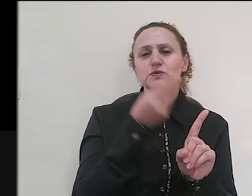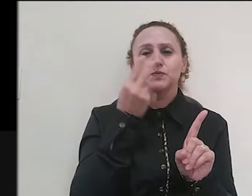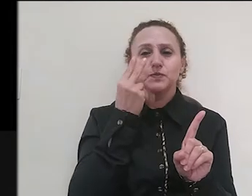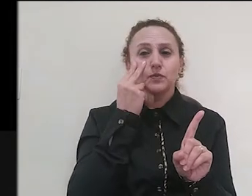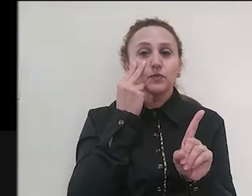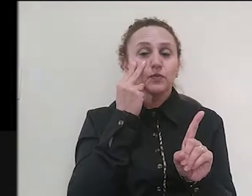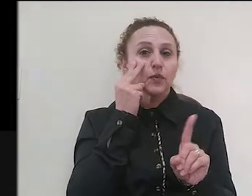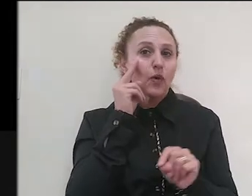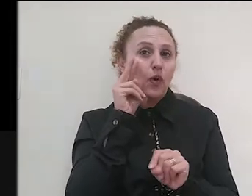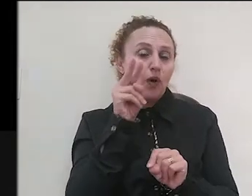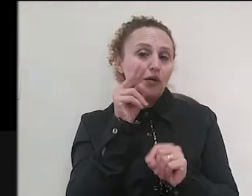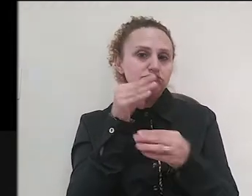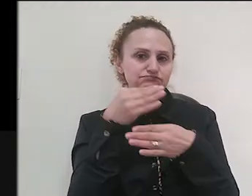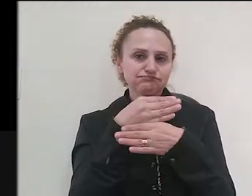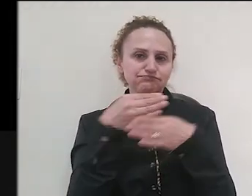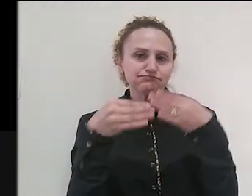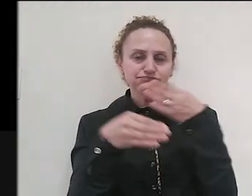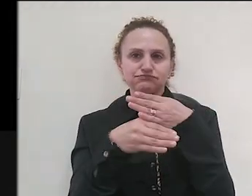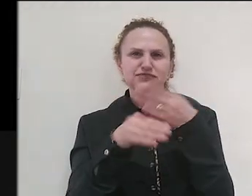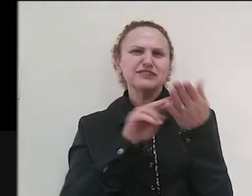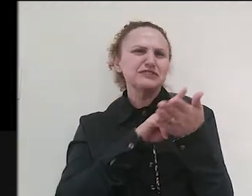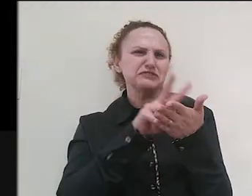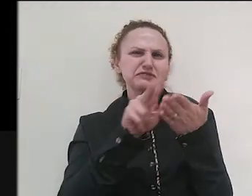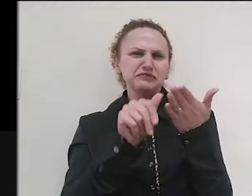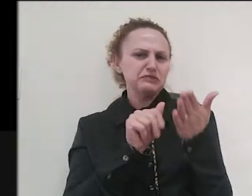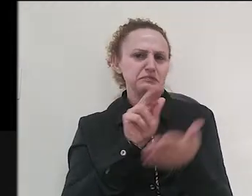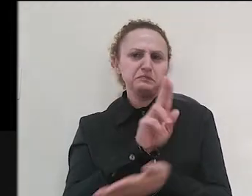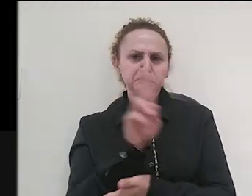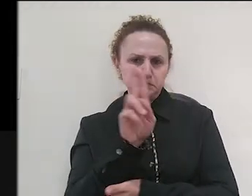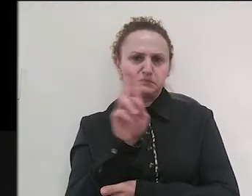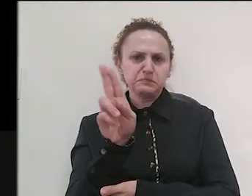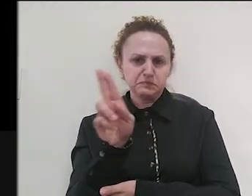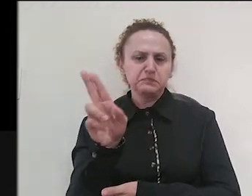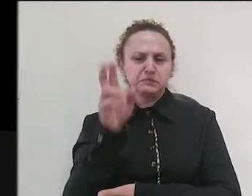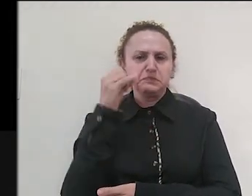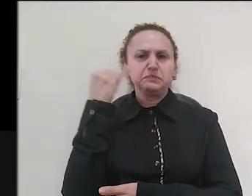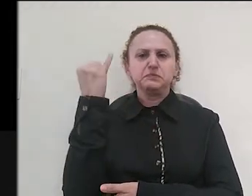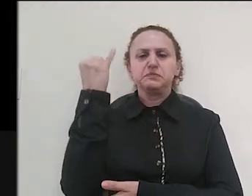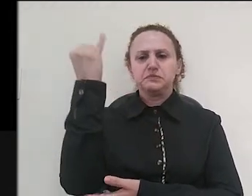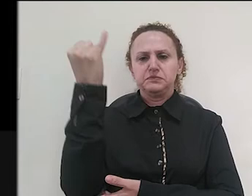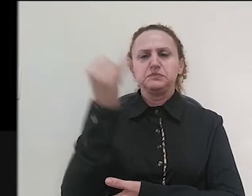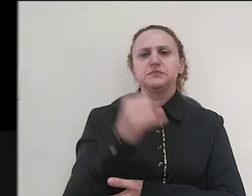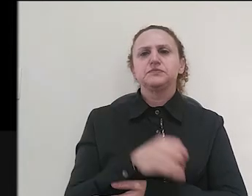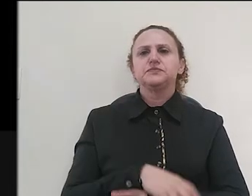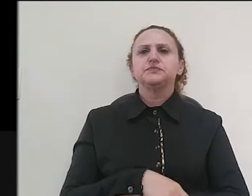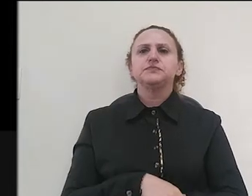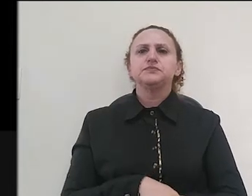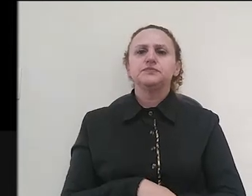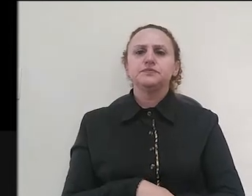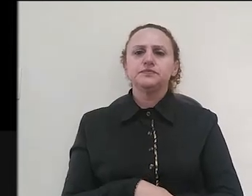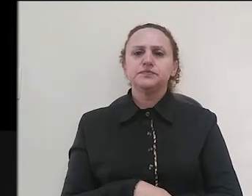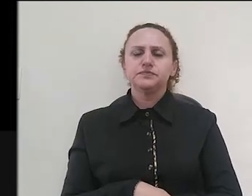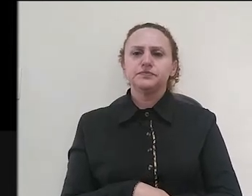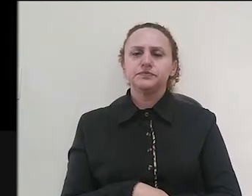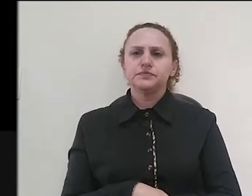na poesia, na epopeia a gente conhece o nome de Homero. Existe também um gênero que a gente chama de romance antigo,